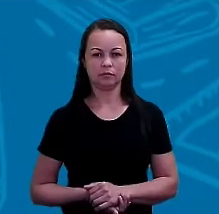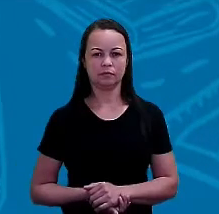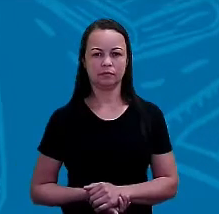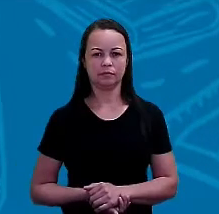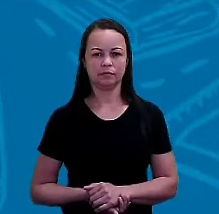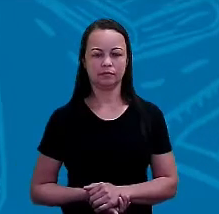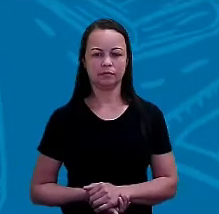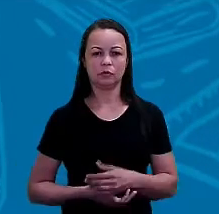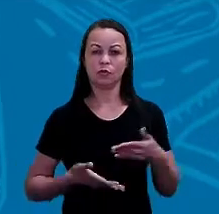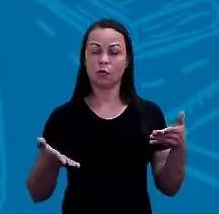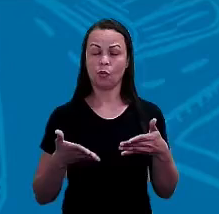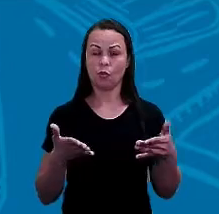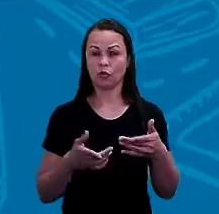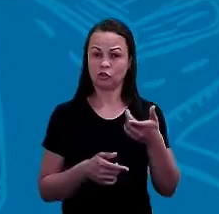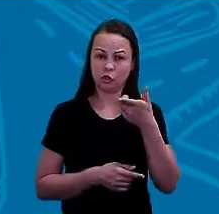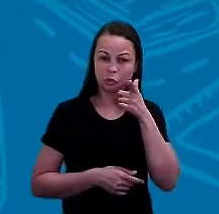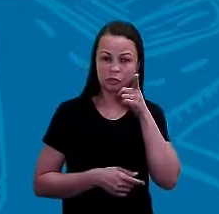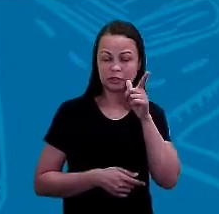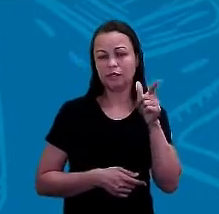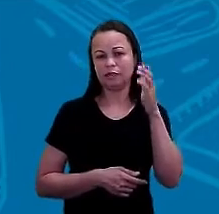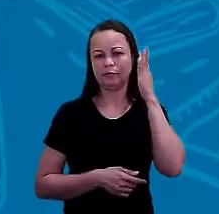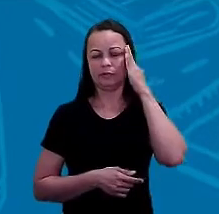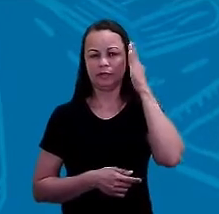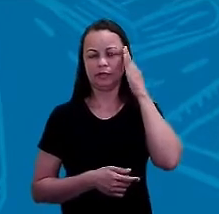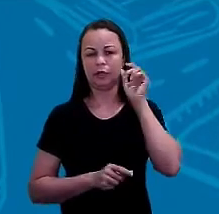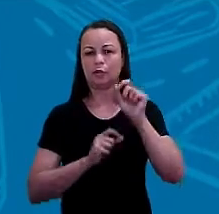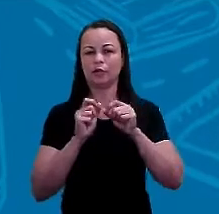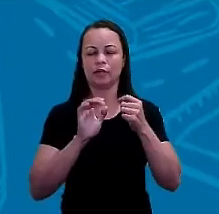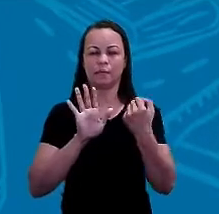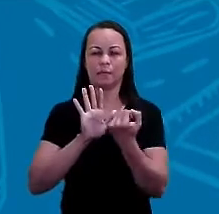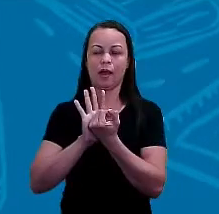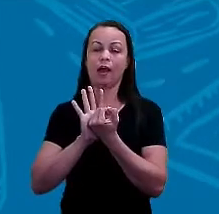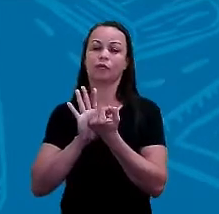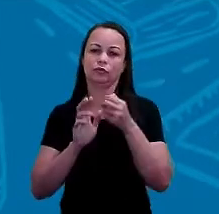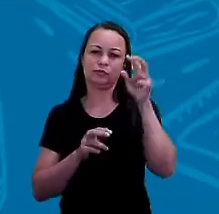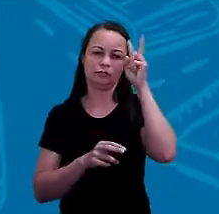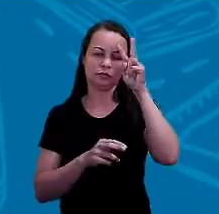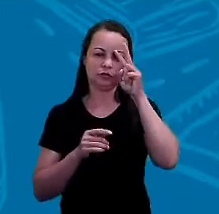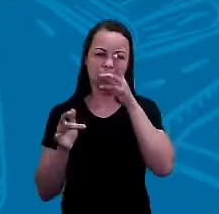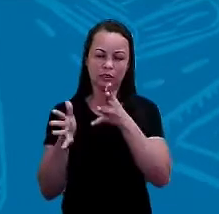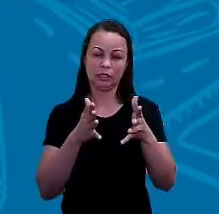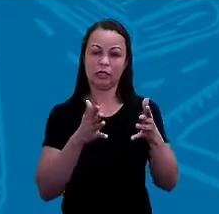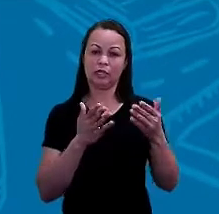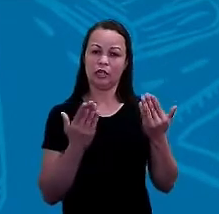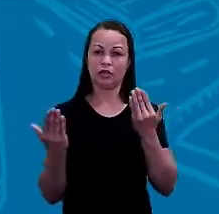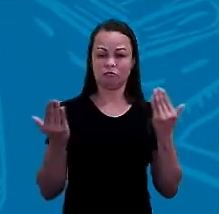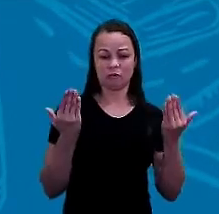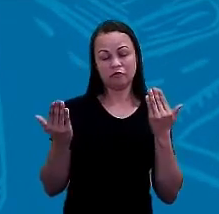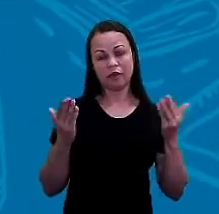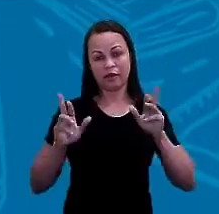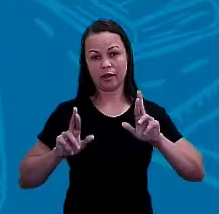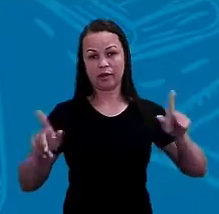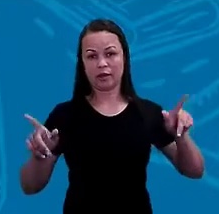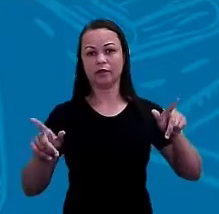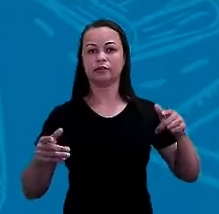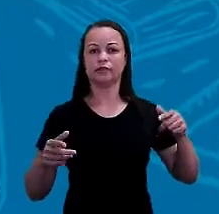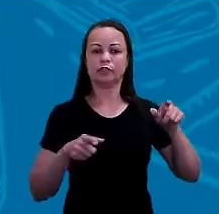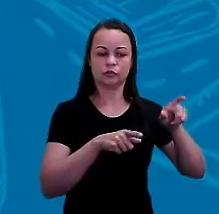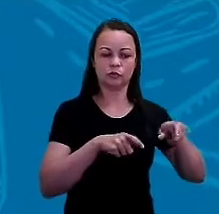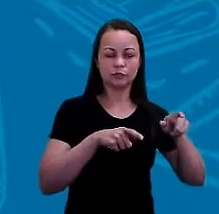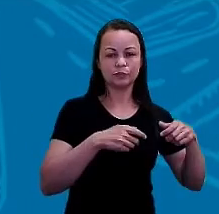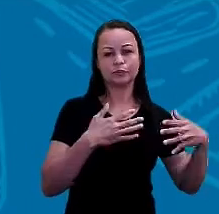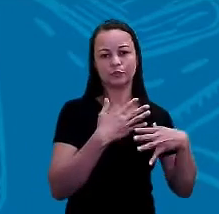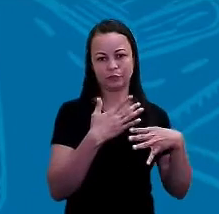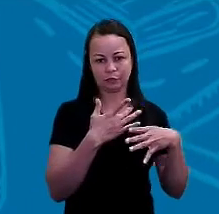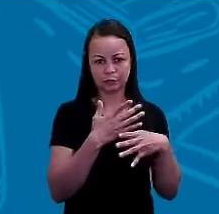Então, hoje a gente conseguimos compreender o que são marcos históricos e ver a aproximação e diferença entre o campo e a cidade. A gente notou que a aproximação e diferença